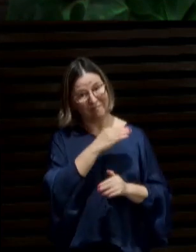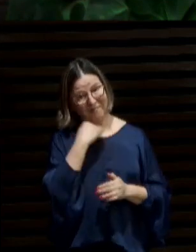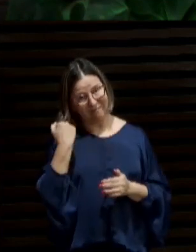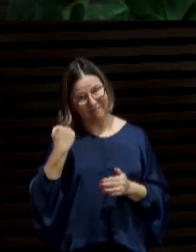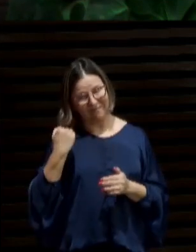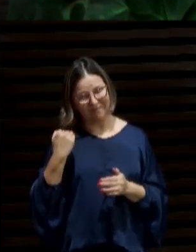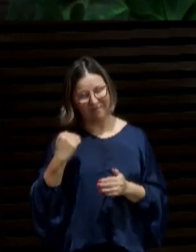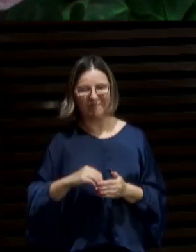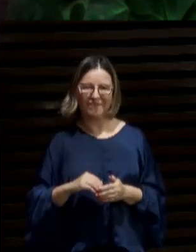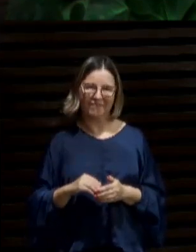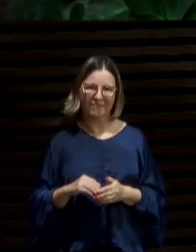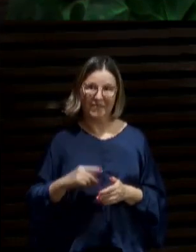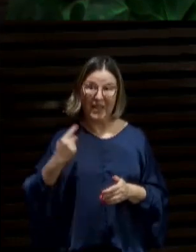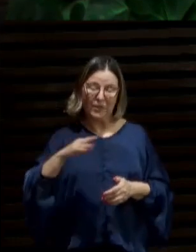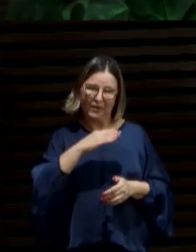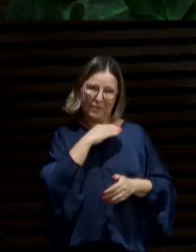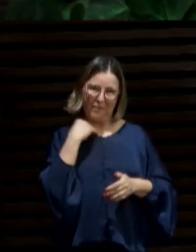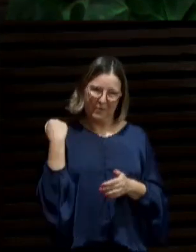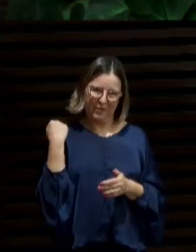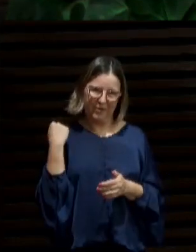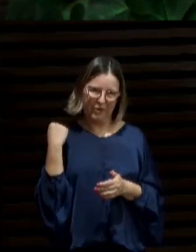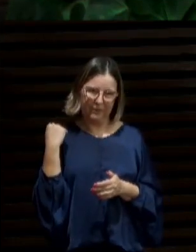Aquela morte era uma morte